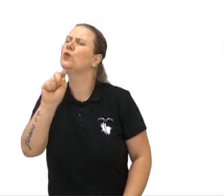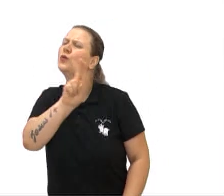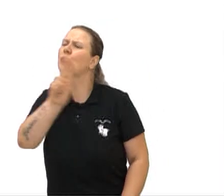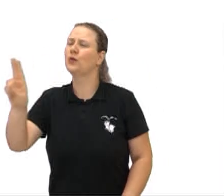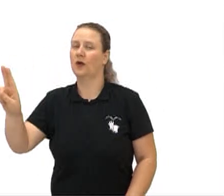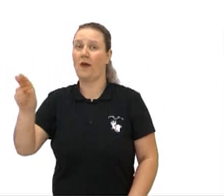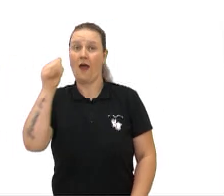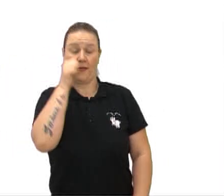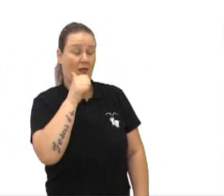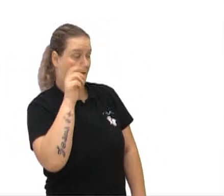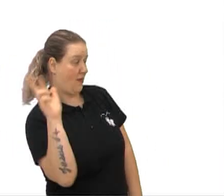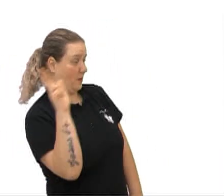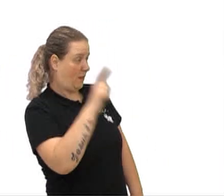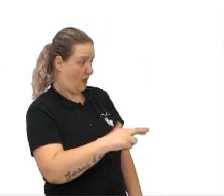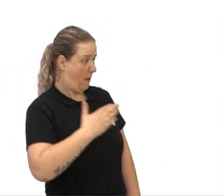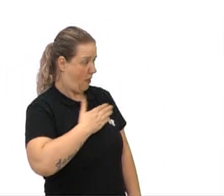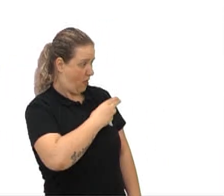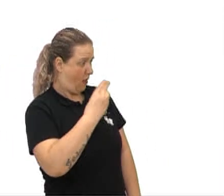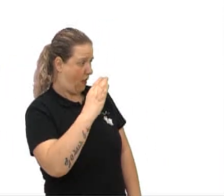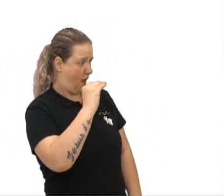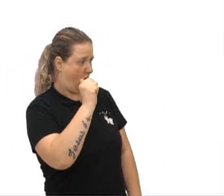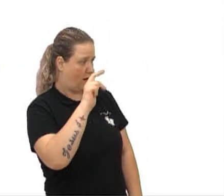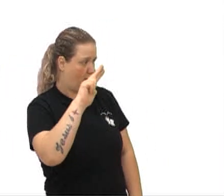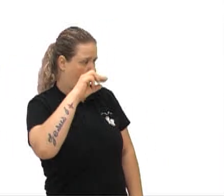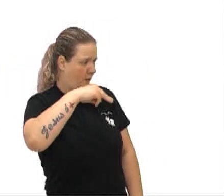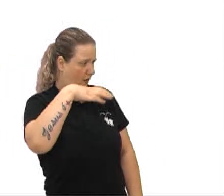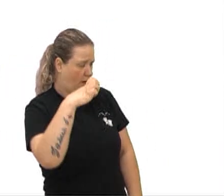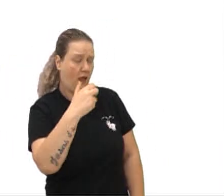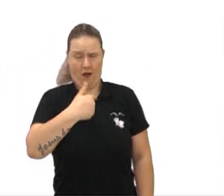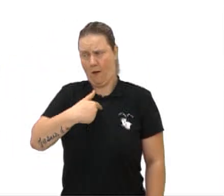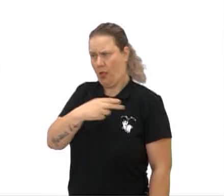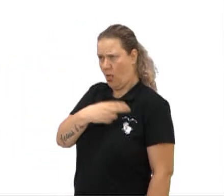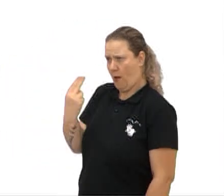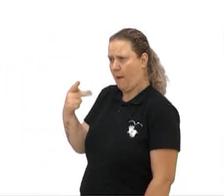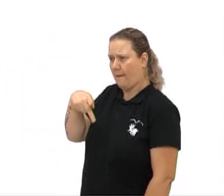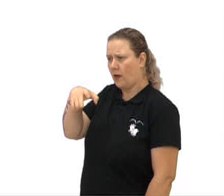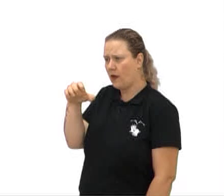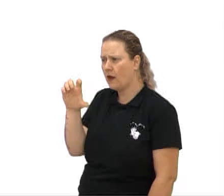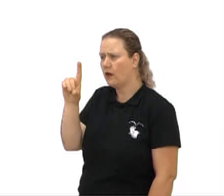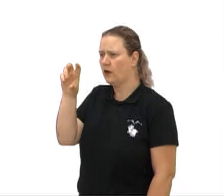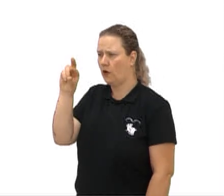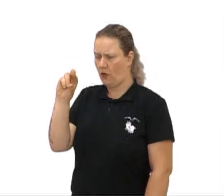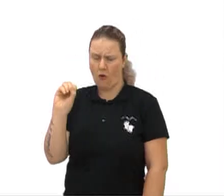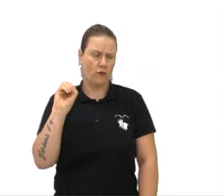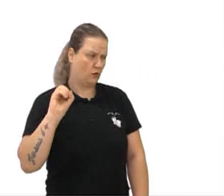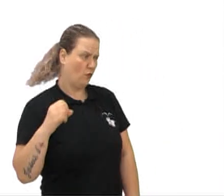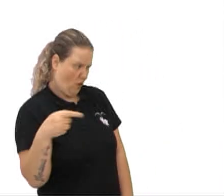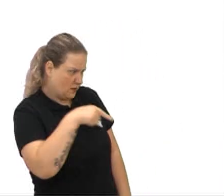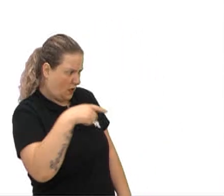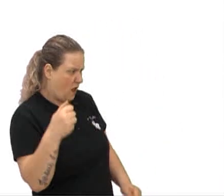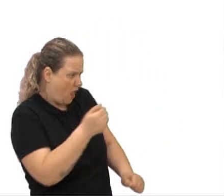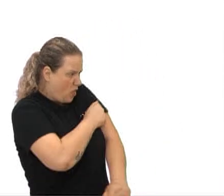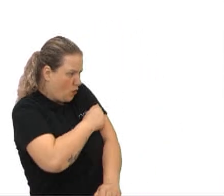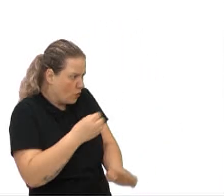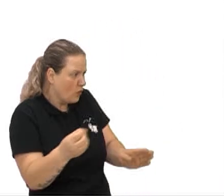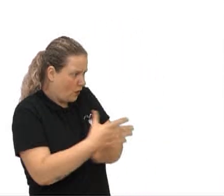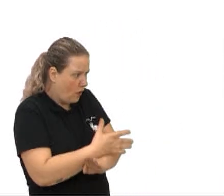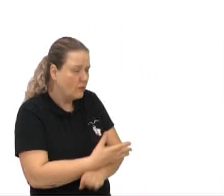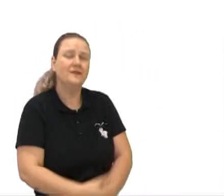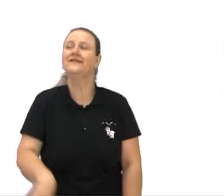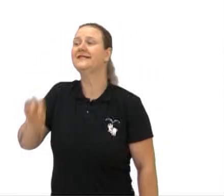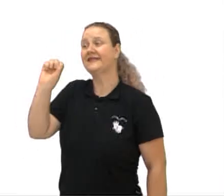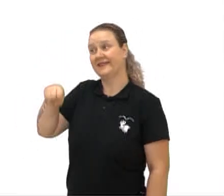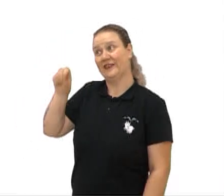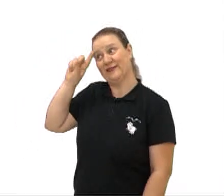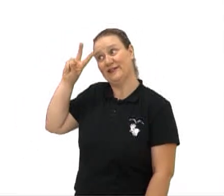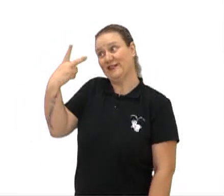Carmen responde, me chamo Carmen, e você? Me chamo Pedro. A Carmen pergunta, é novo no colégio? Sim, é meu